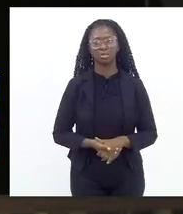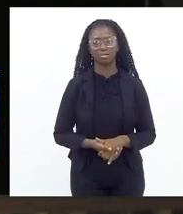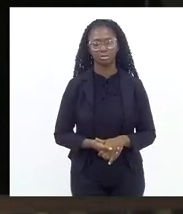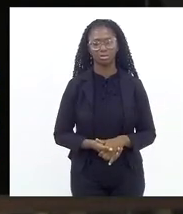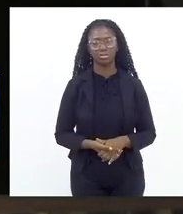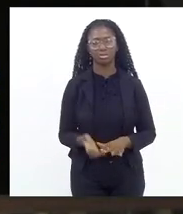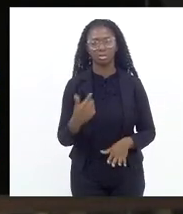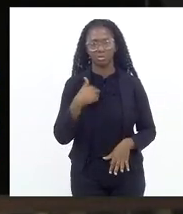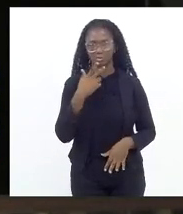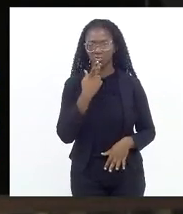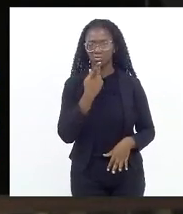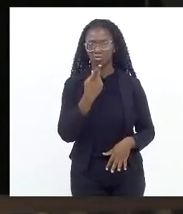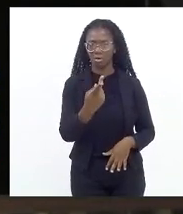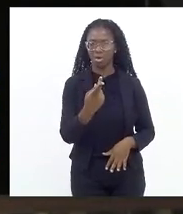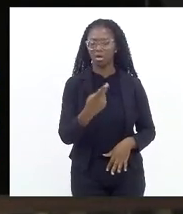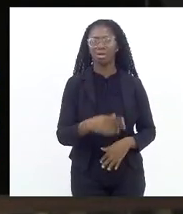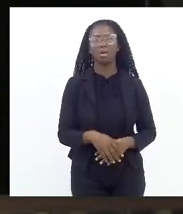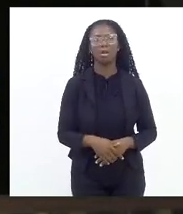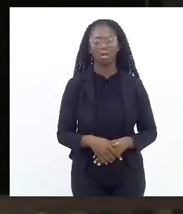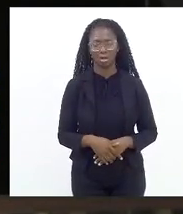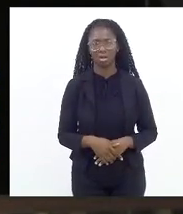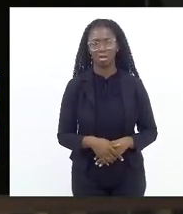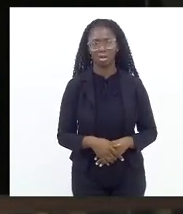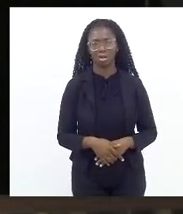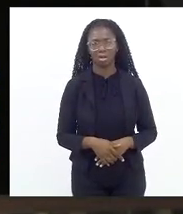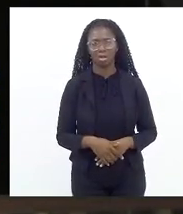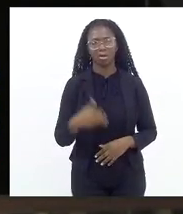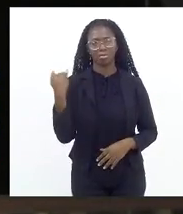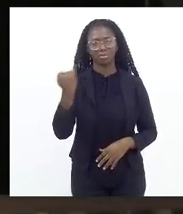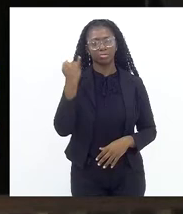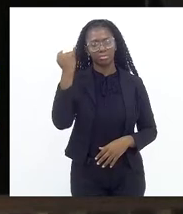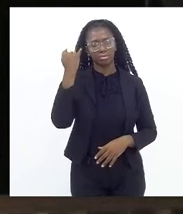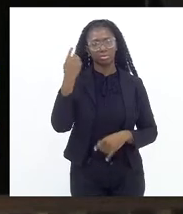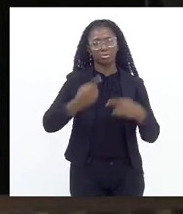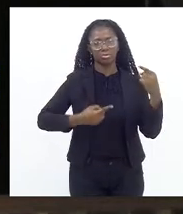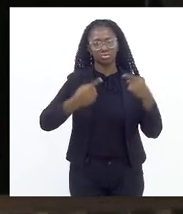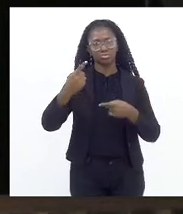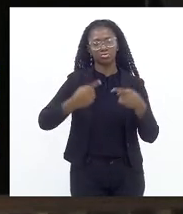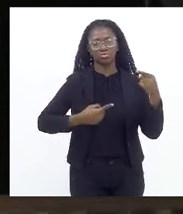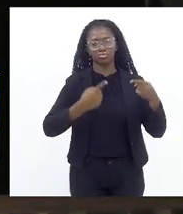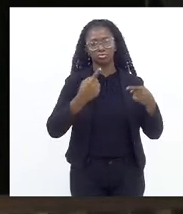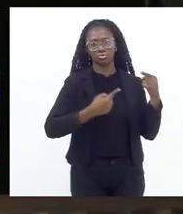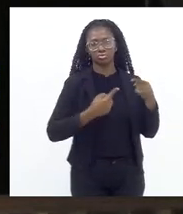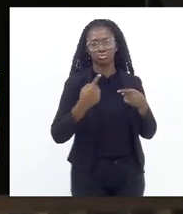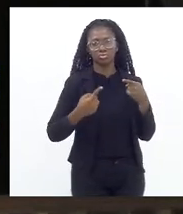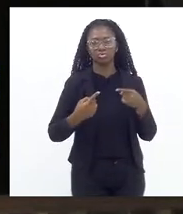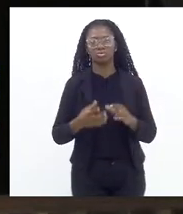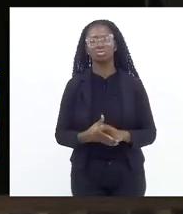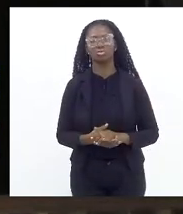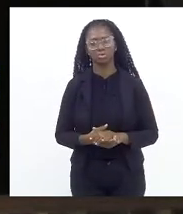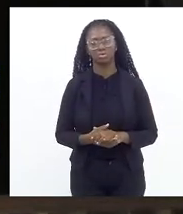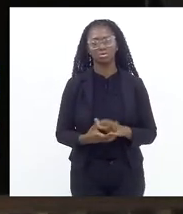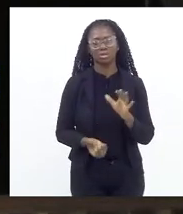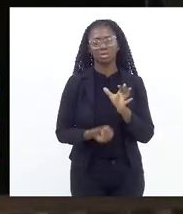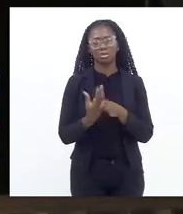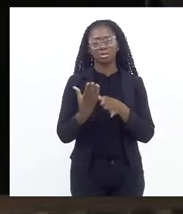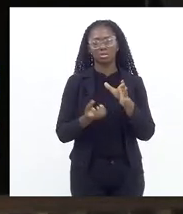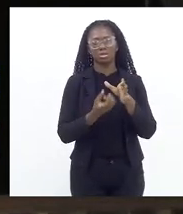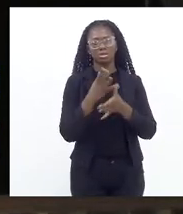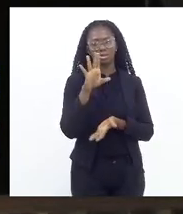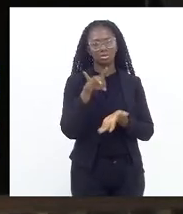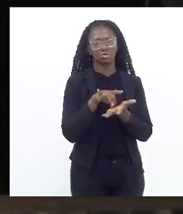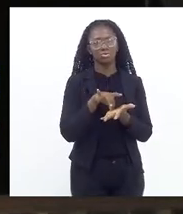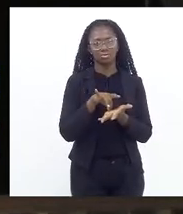na minha fala a importância dessa discussão, a discussão da criação, de